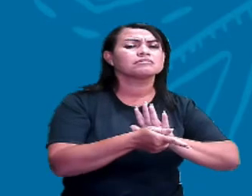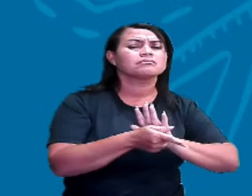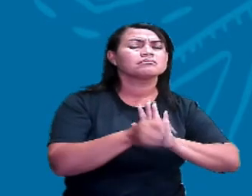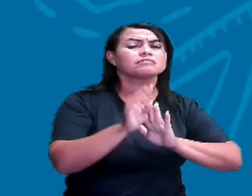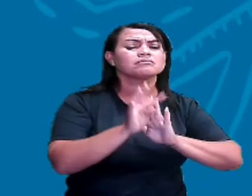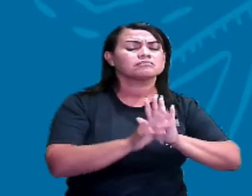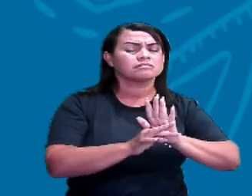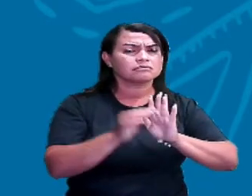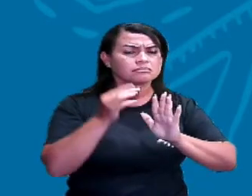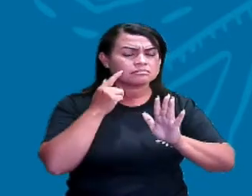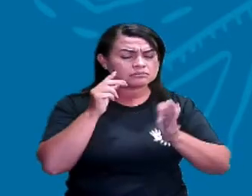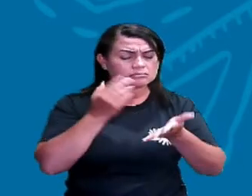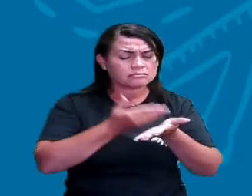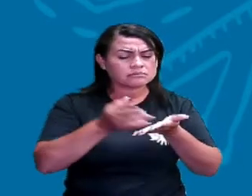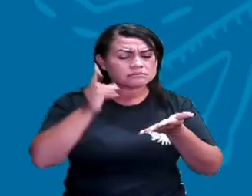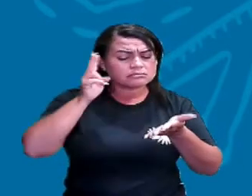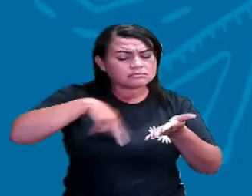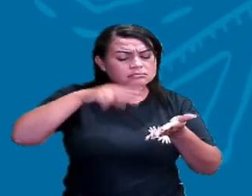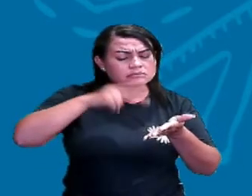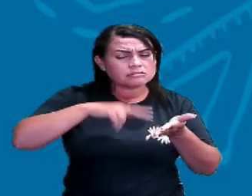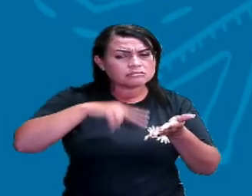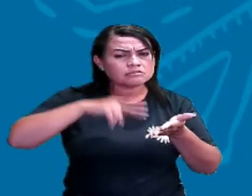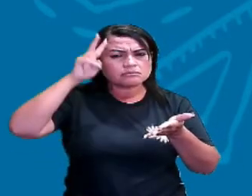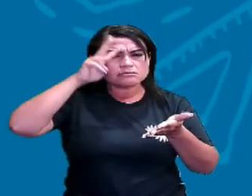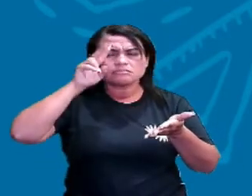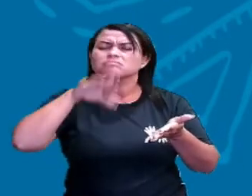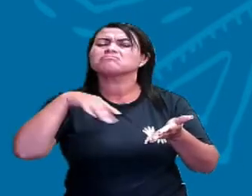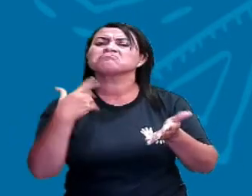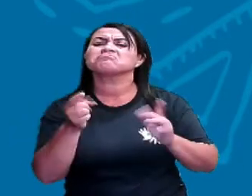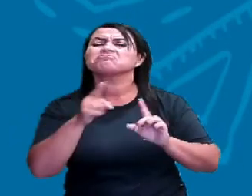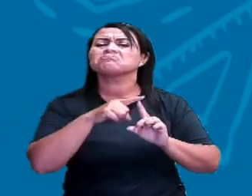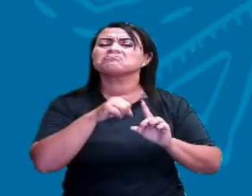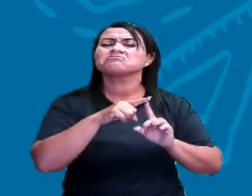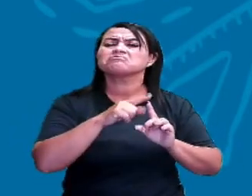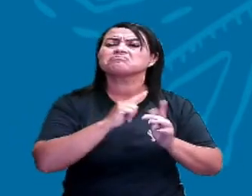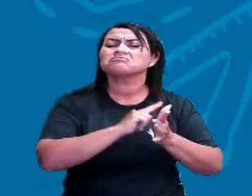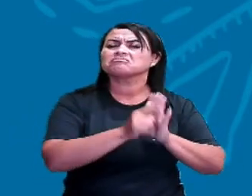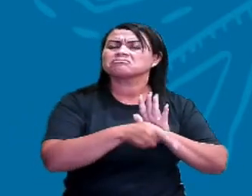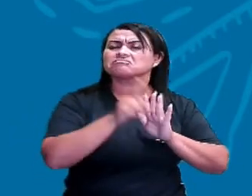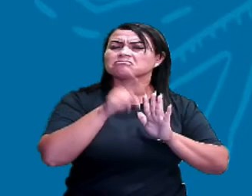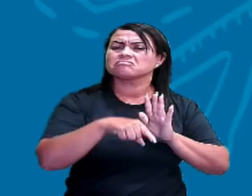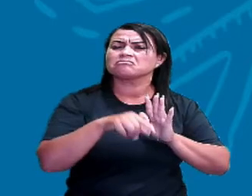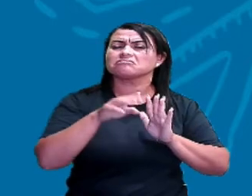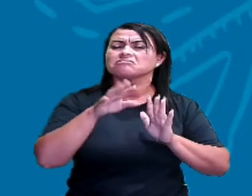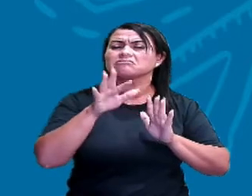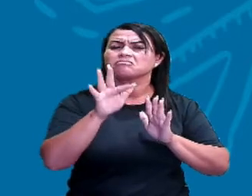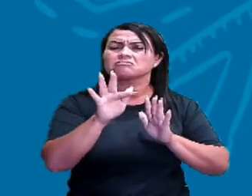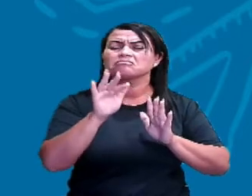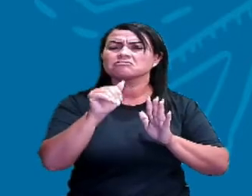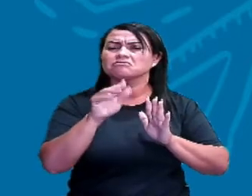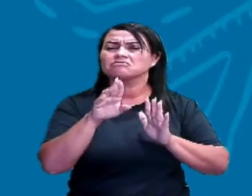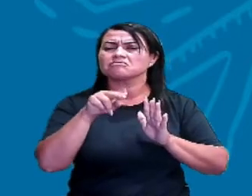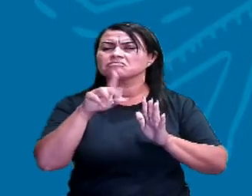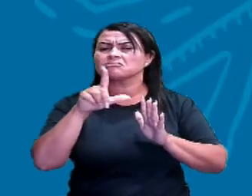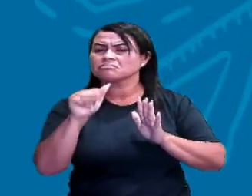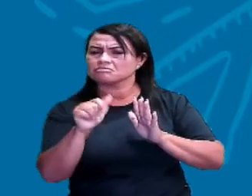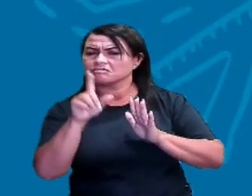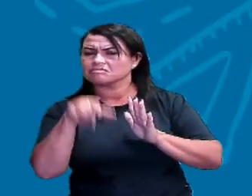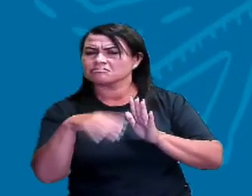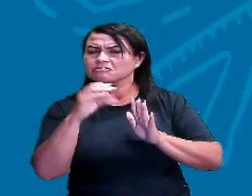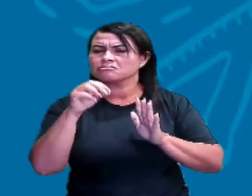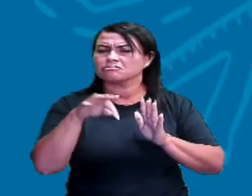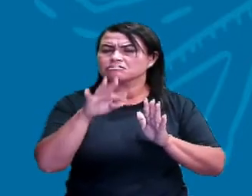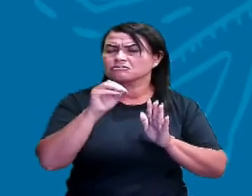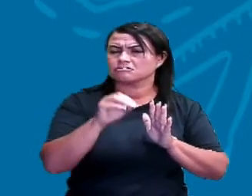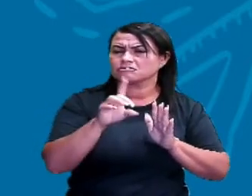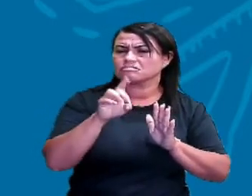começou a ler uma história. Que tipo de gênero é esse que você está lendo? É uma fábula? É um conto de fábula? É um conto de fadas?